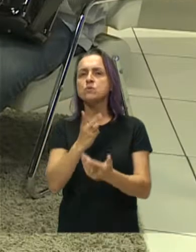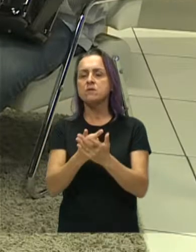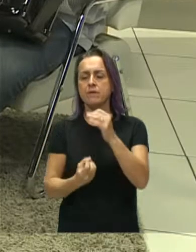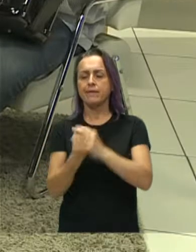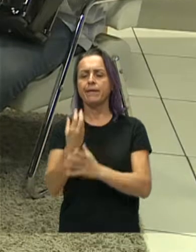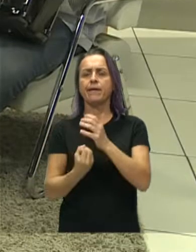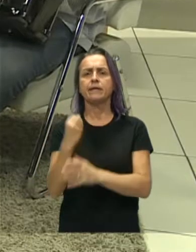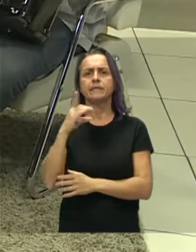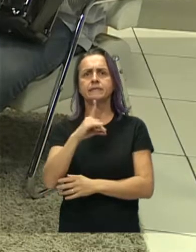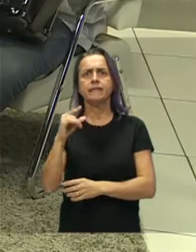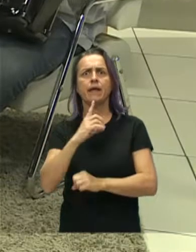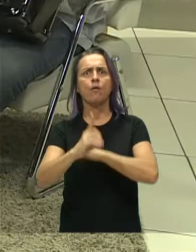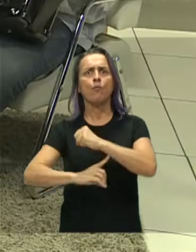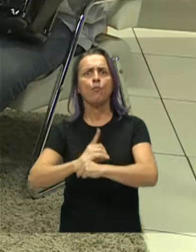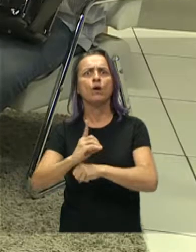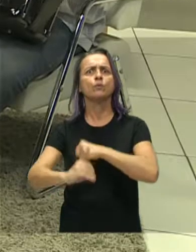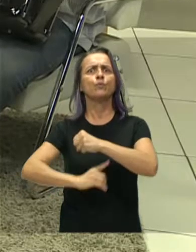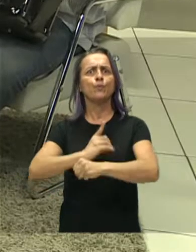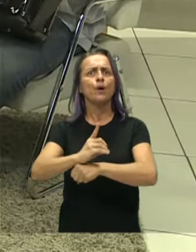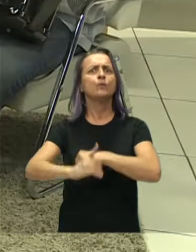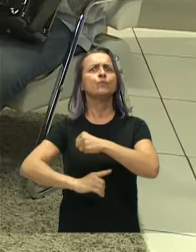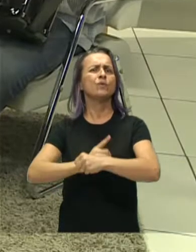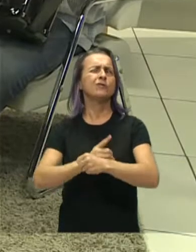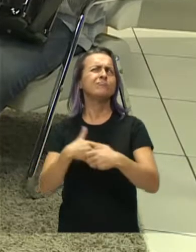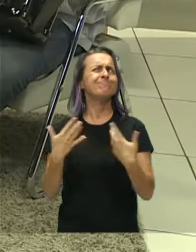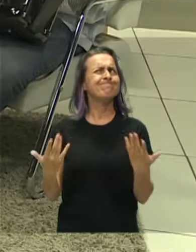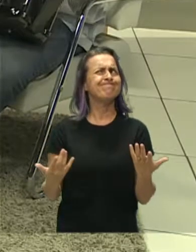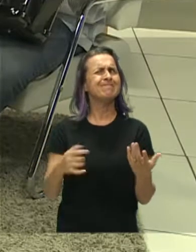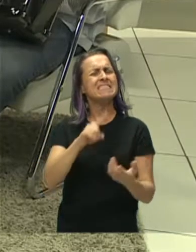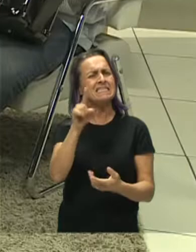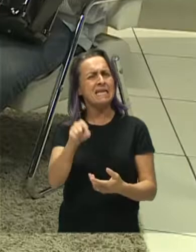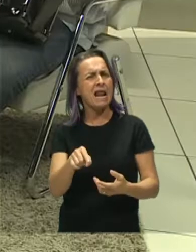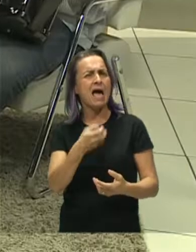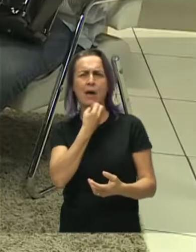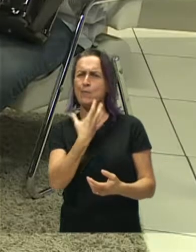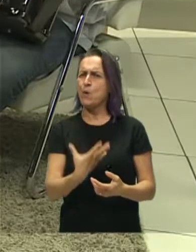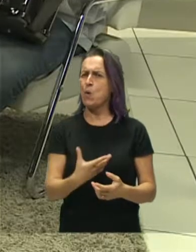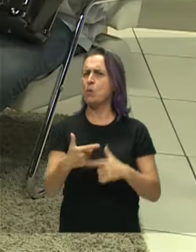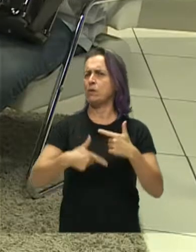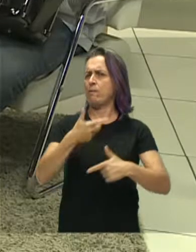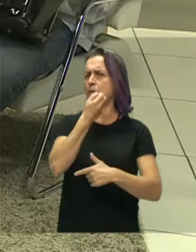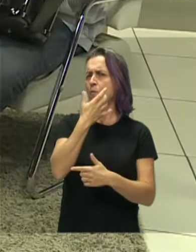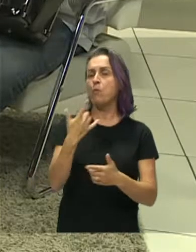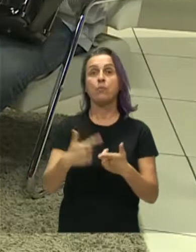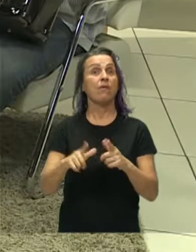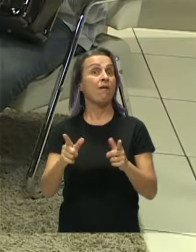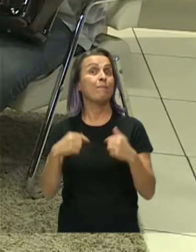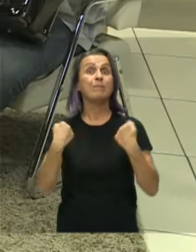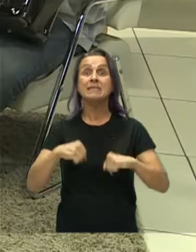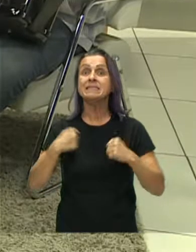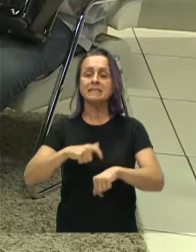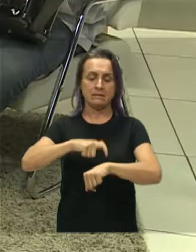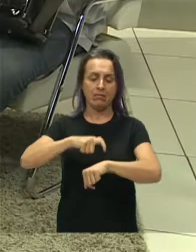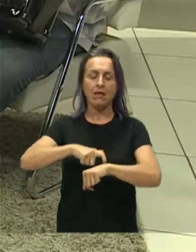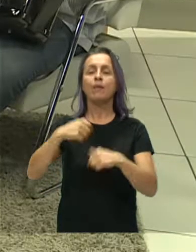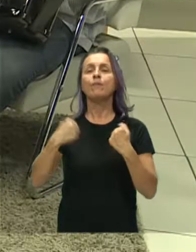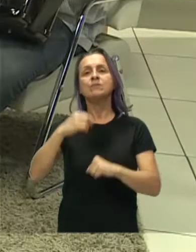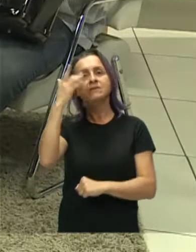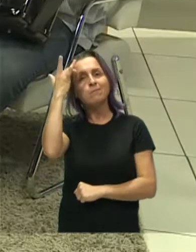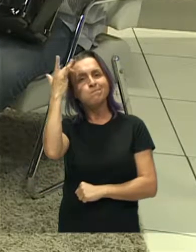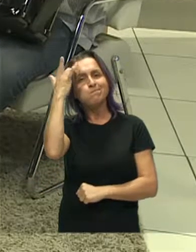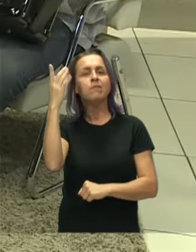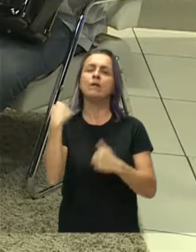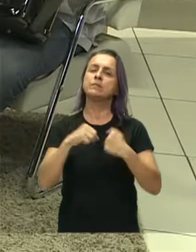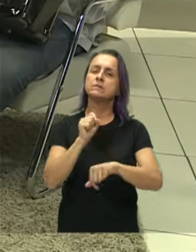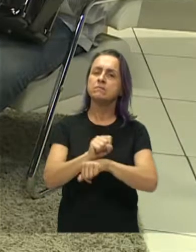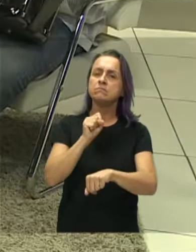trabalhos continuem sendo bons. Porque a produção artística, ela demanda amadurecimento, ela demanda tempo, né? E esse